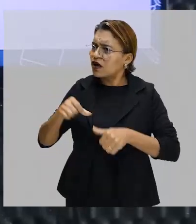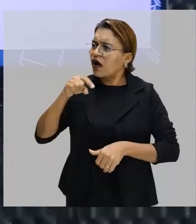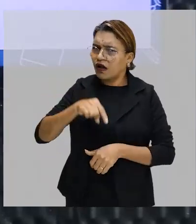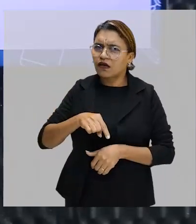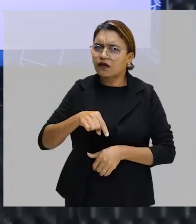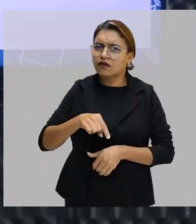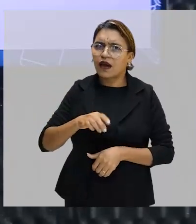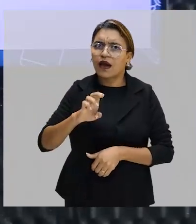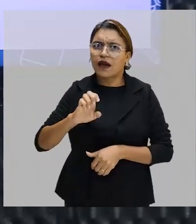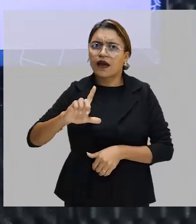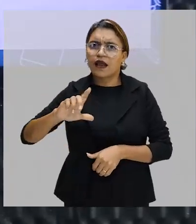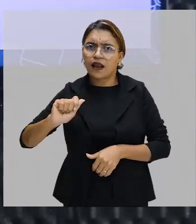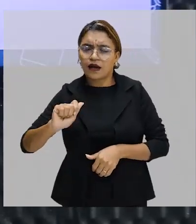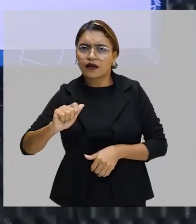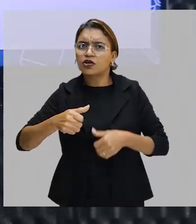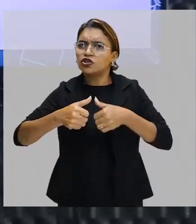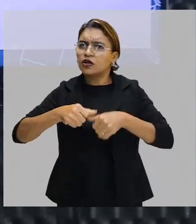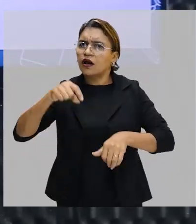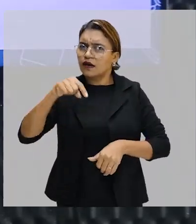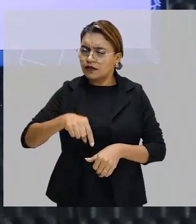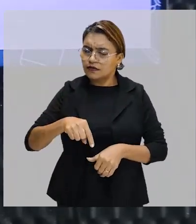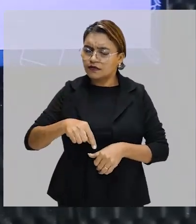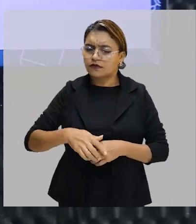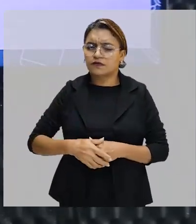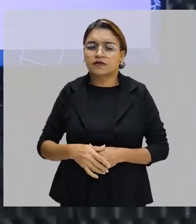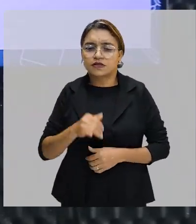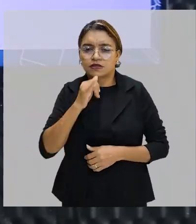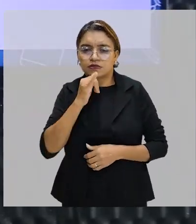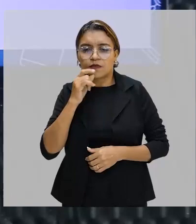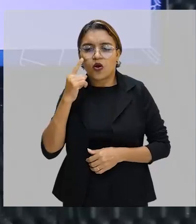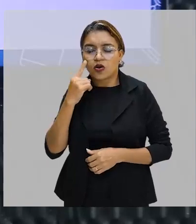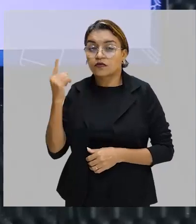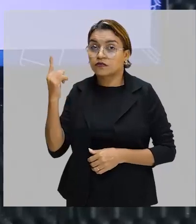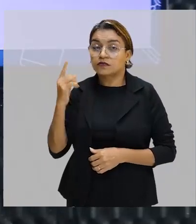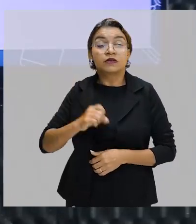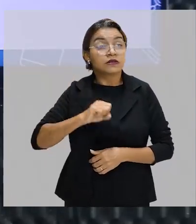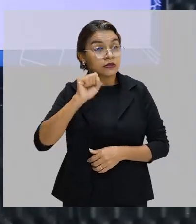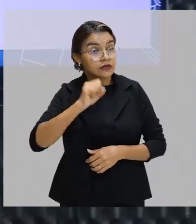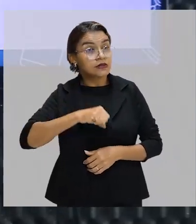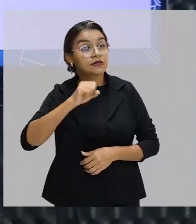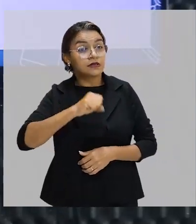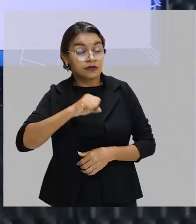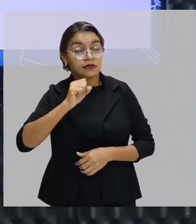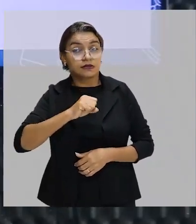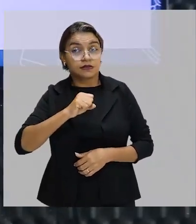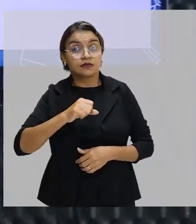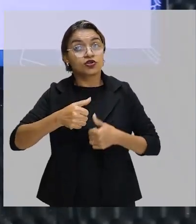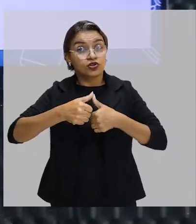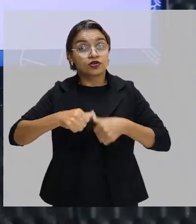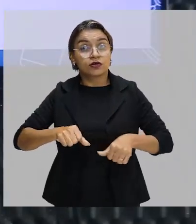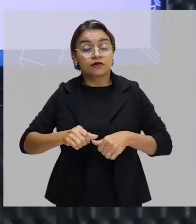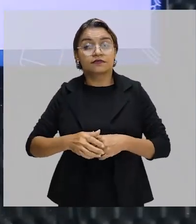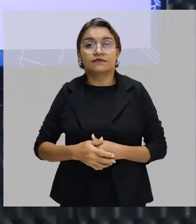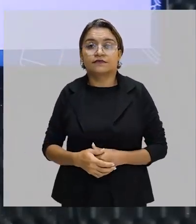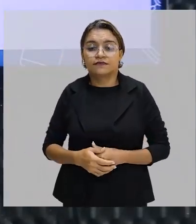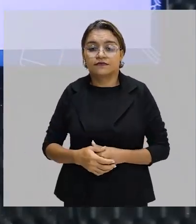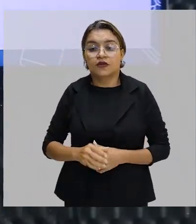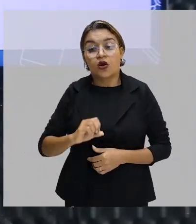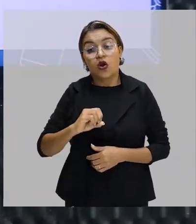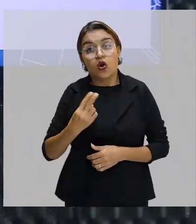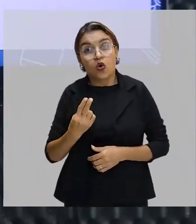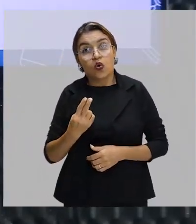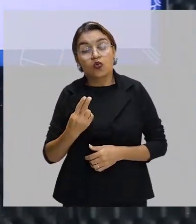pergunta. Duas possibilidades de resposta. Yes, she is. Sim, ela está. No, she is